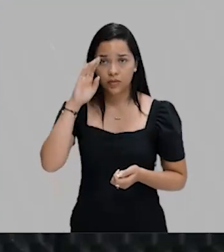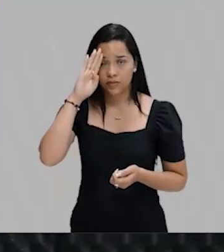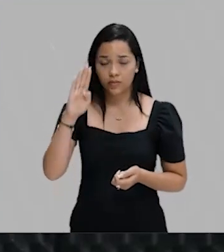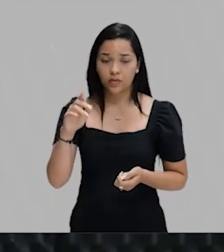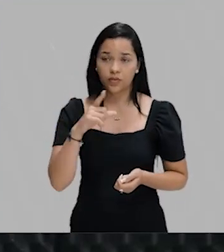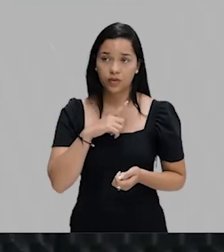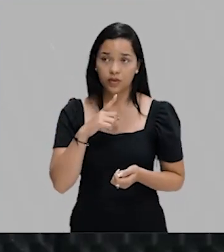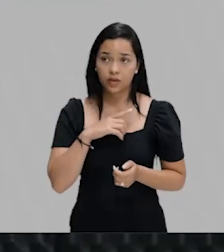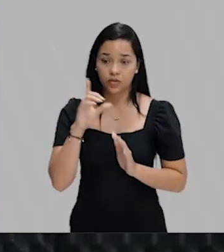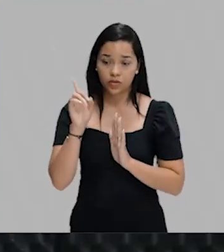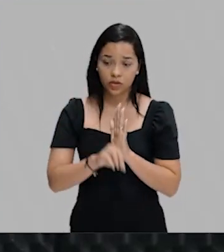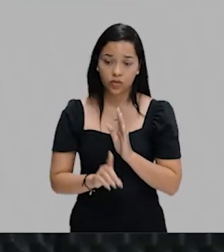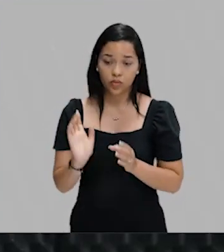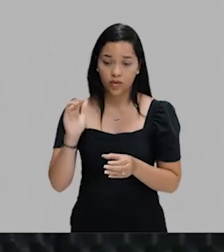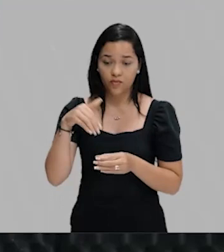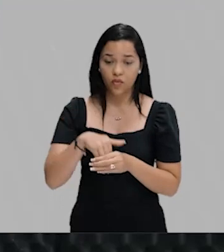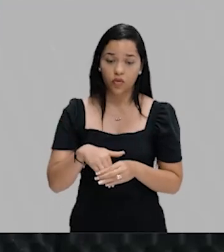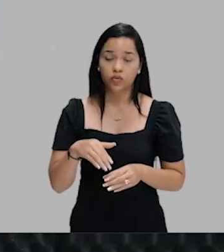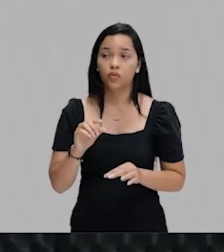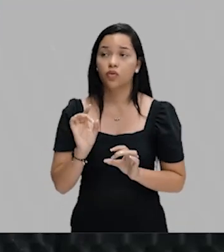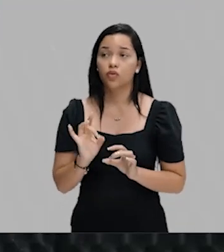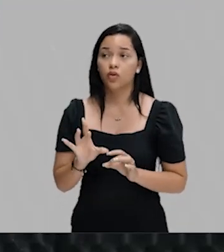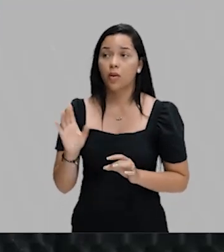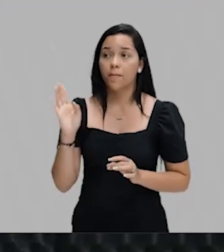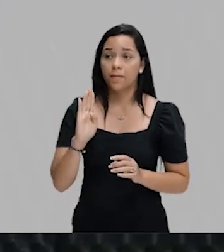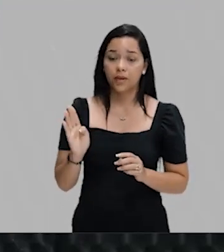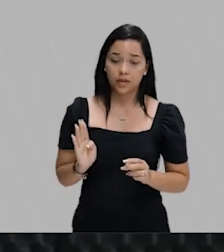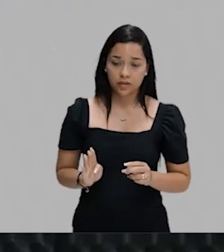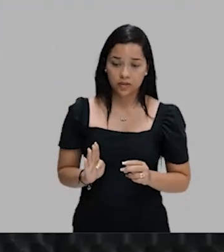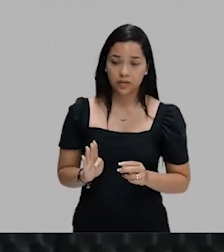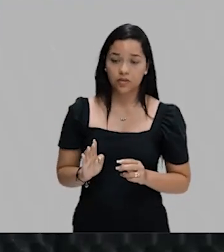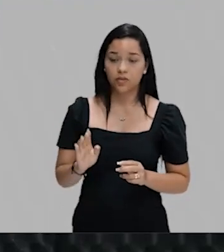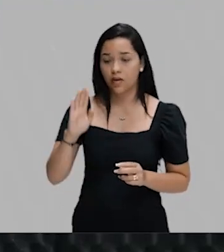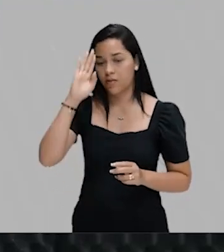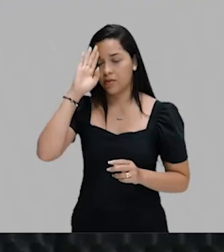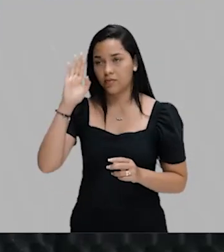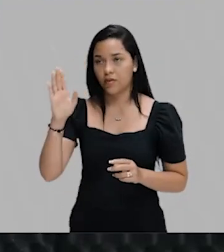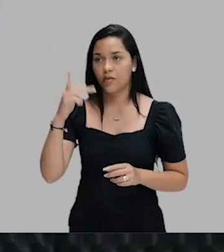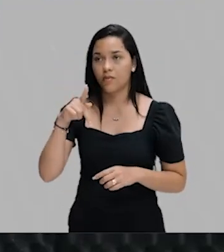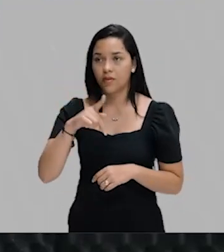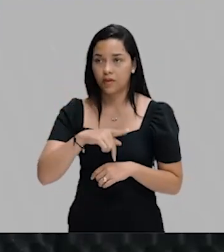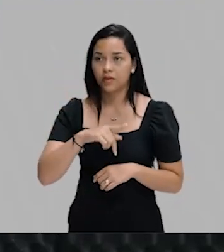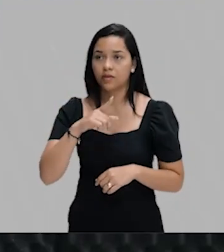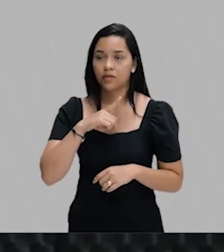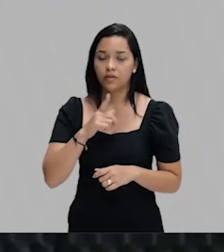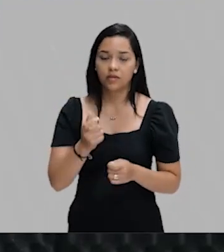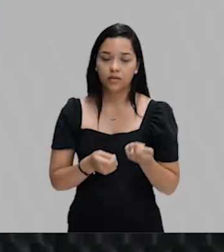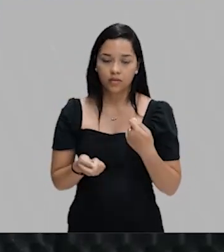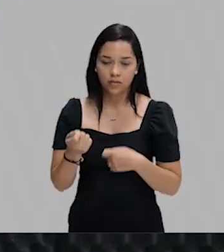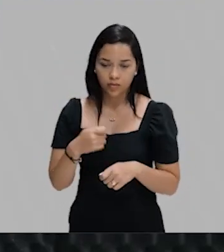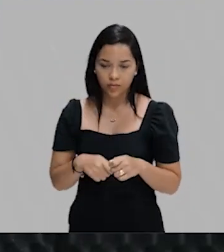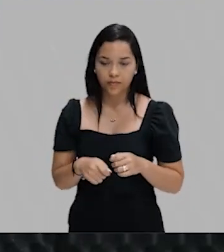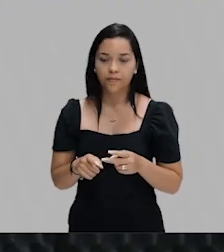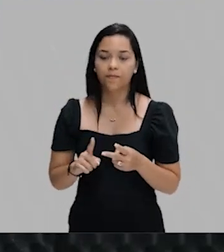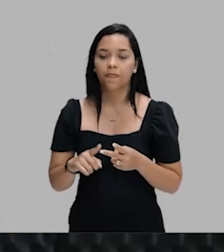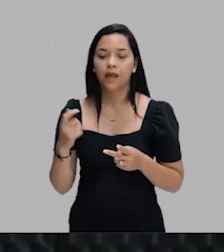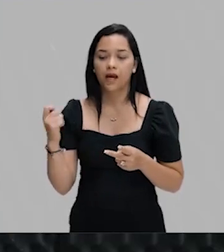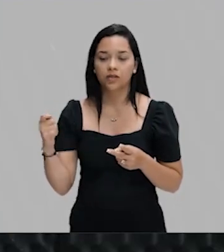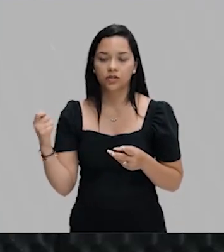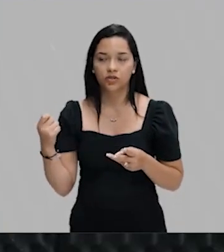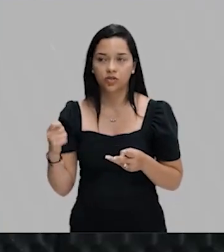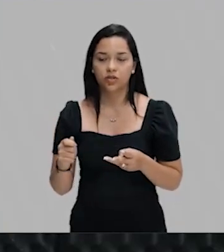que têm direito a voto, apenas Brasil, que é o principal país em aporte econômico, tá, do Mercosul,